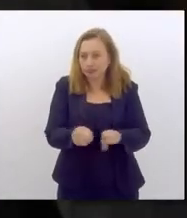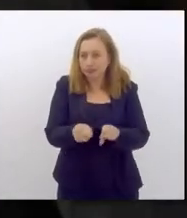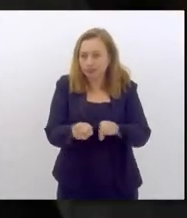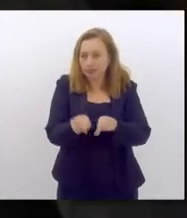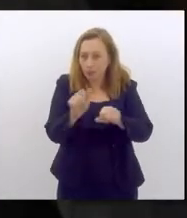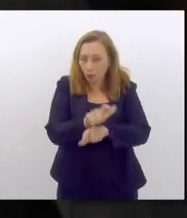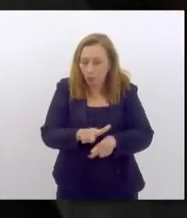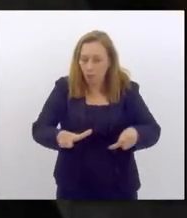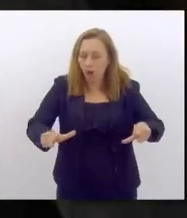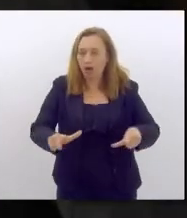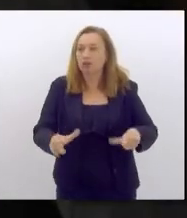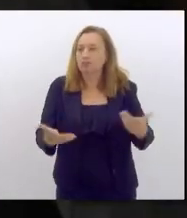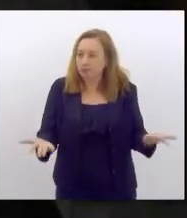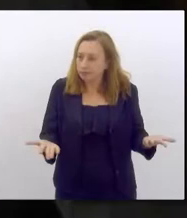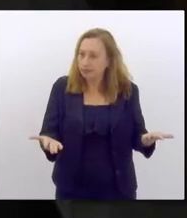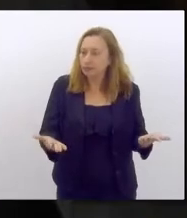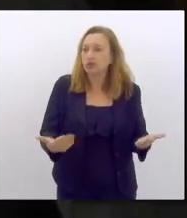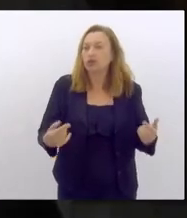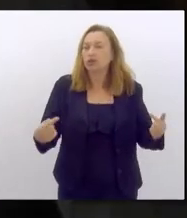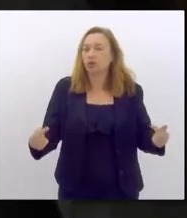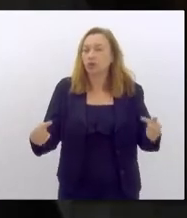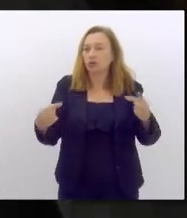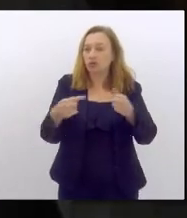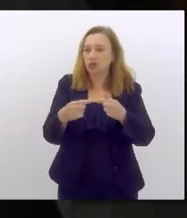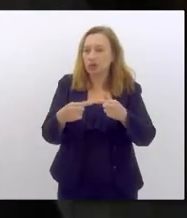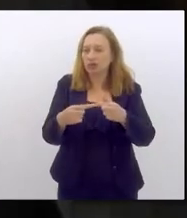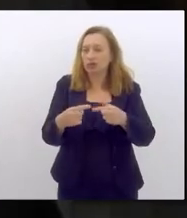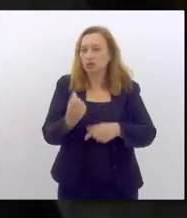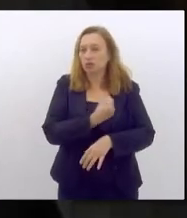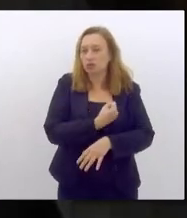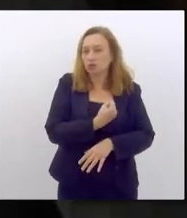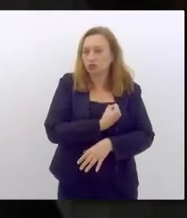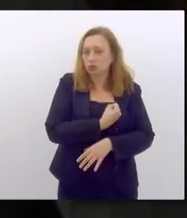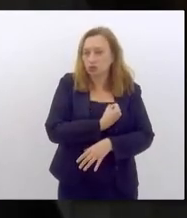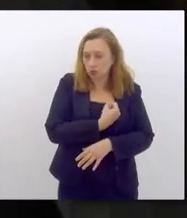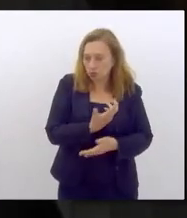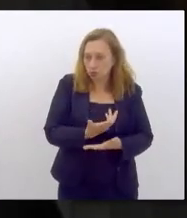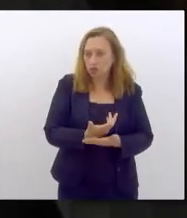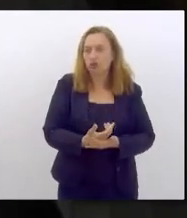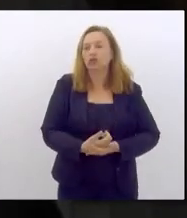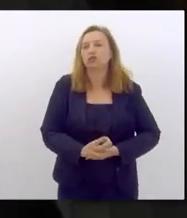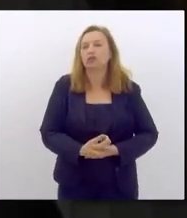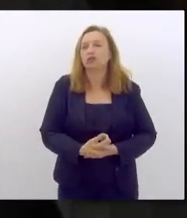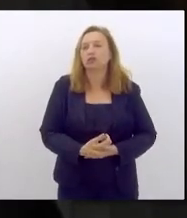porque as taxas de aprovação combinadas com as taxas de evasão dão a justa medida